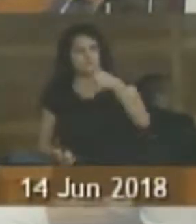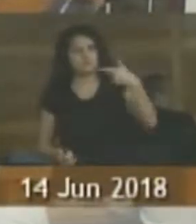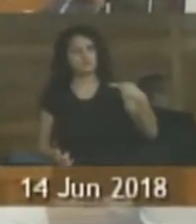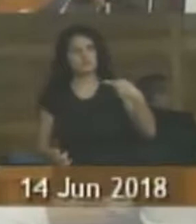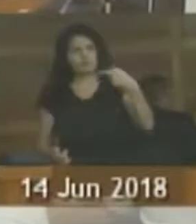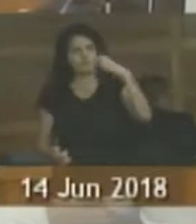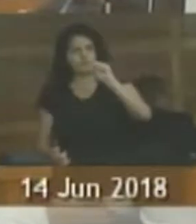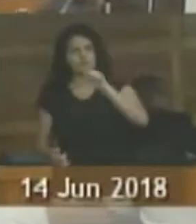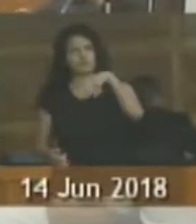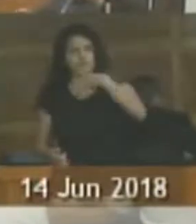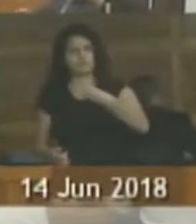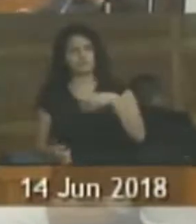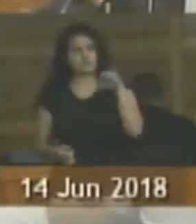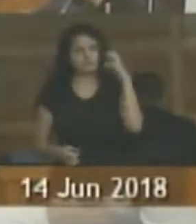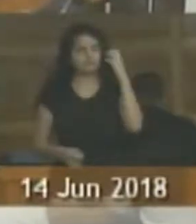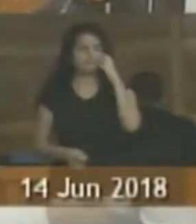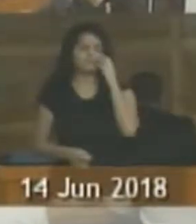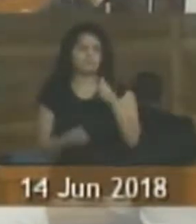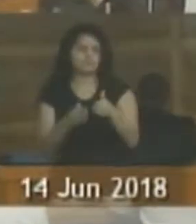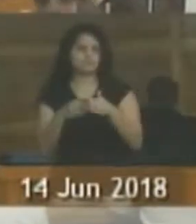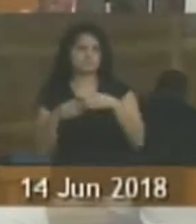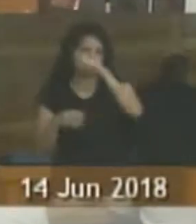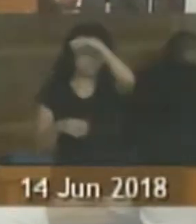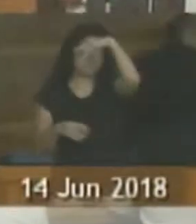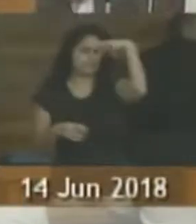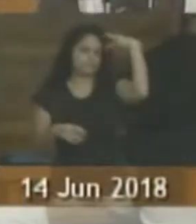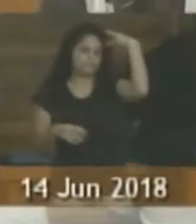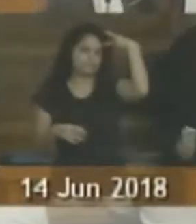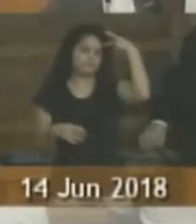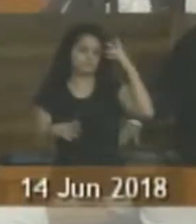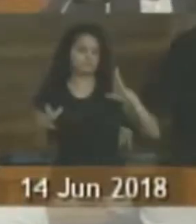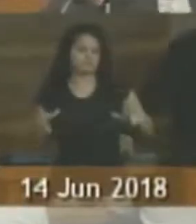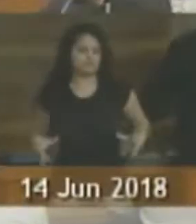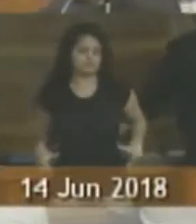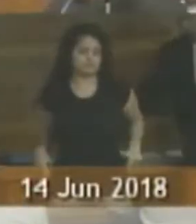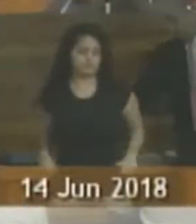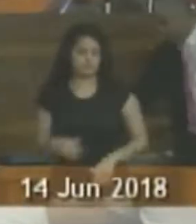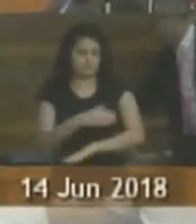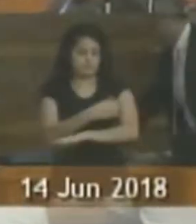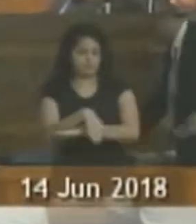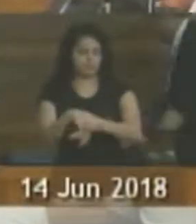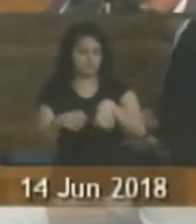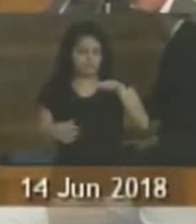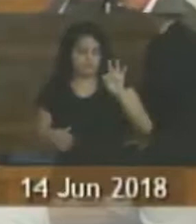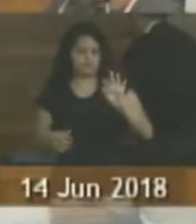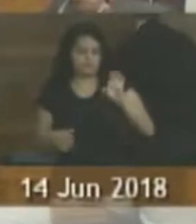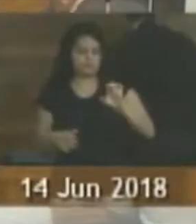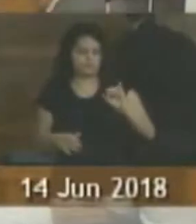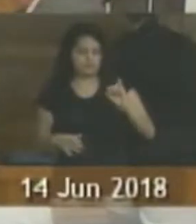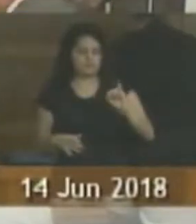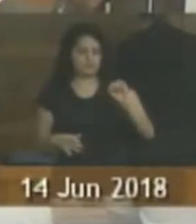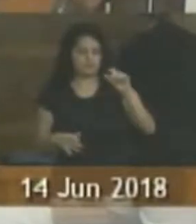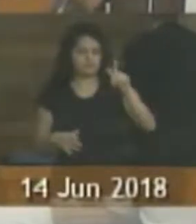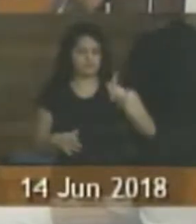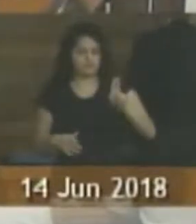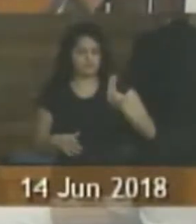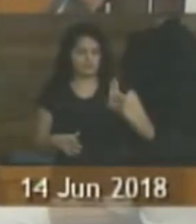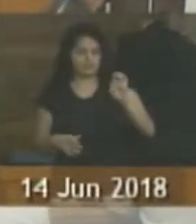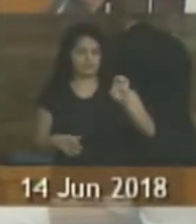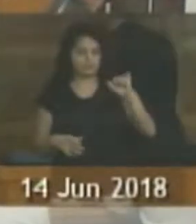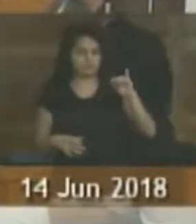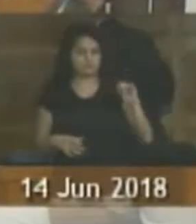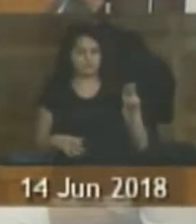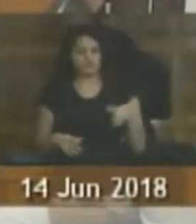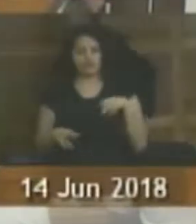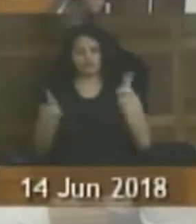784 de 2018, Canindé do Social, indicando ao prefeito municipal a limpeza da rua da Figueira, no local onde fica a Bica d'Água, bairro Vila Histórica